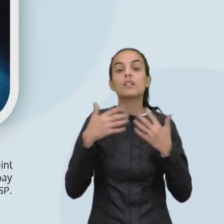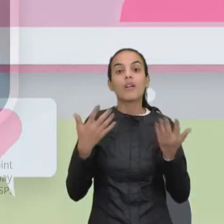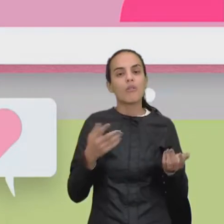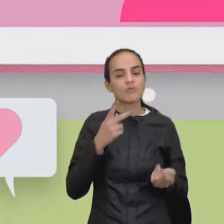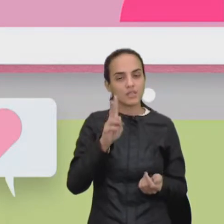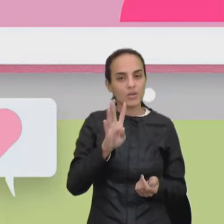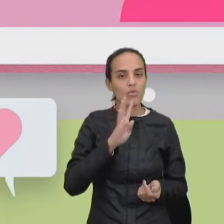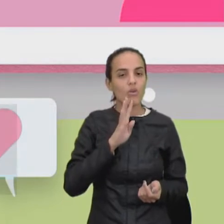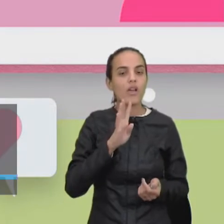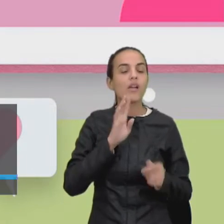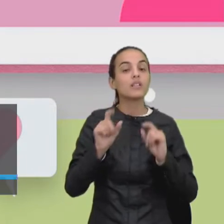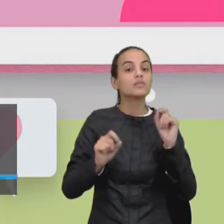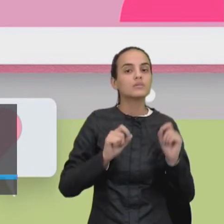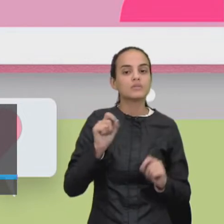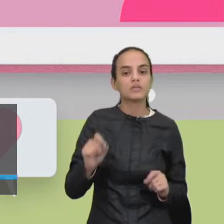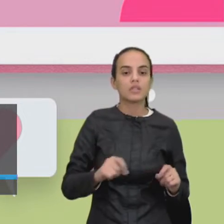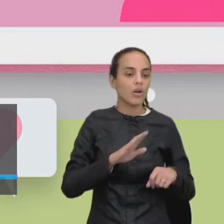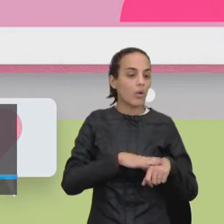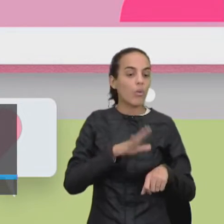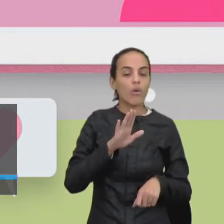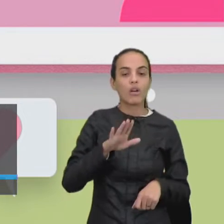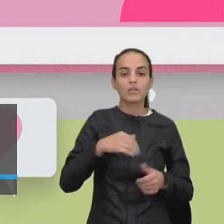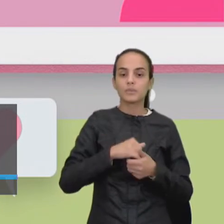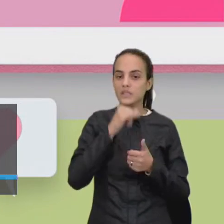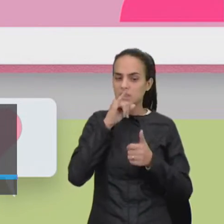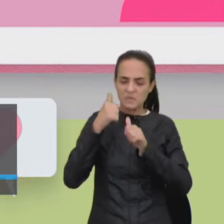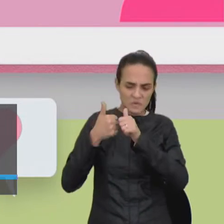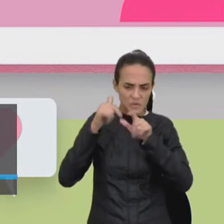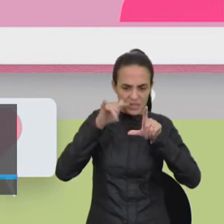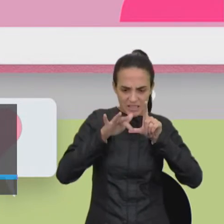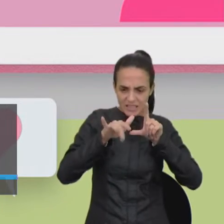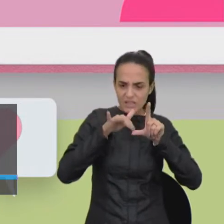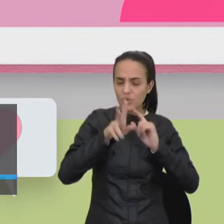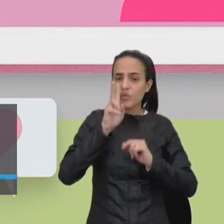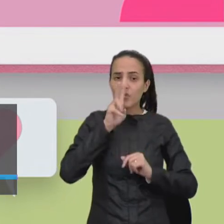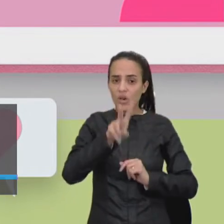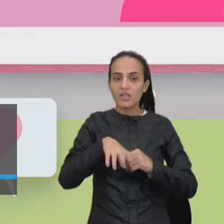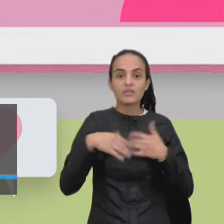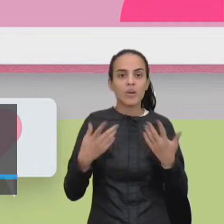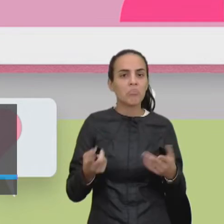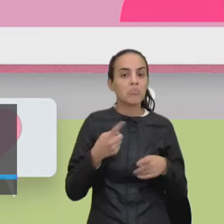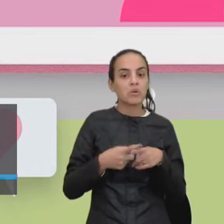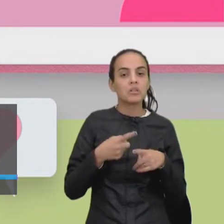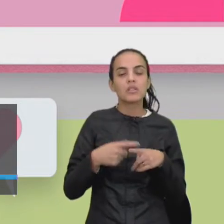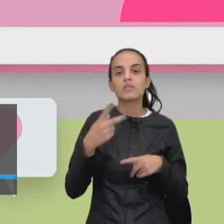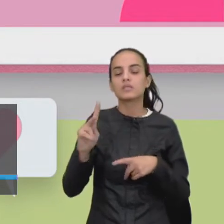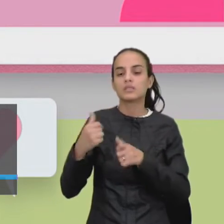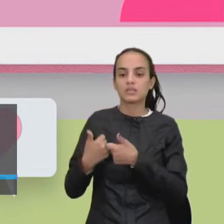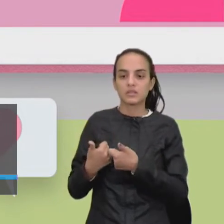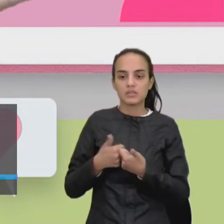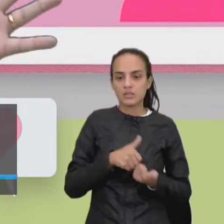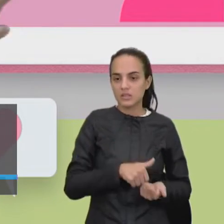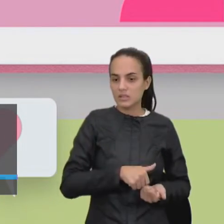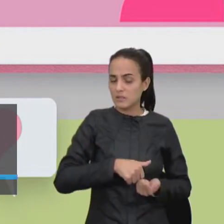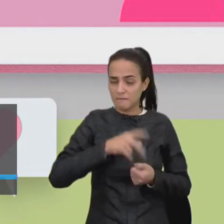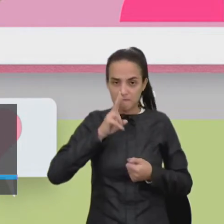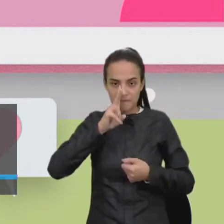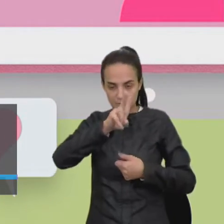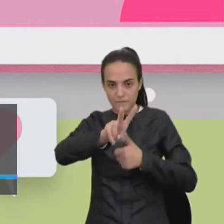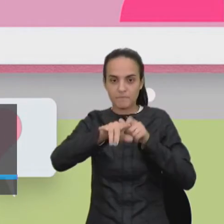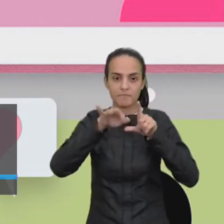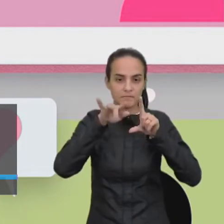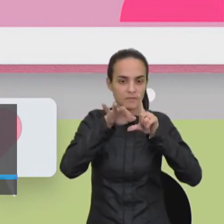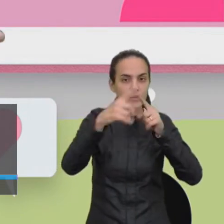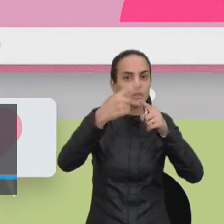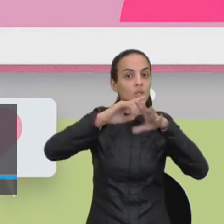É legal você fazer uma relação de quais mega influenciadores você segue, por que você segue, né, esse mega influenciador. É porque todo mundo